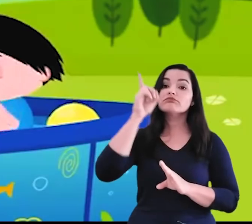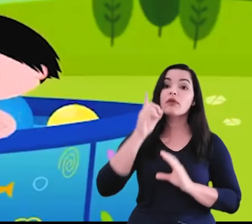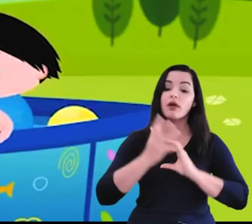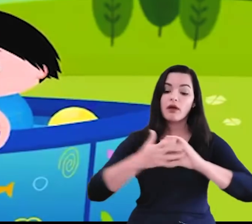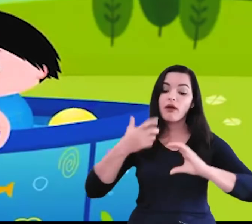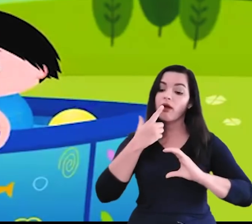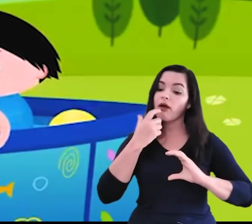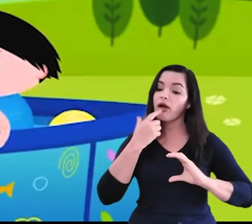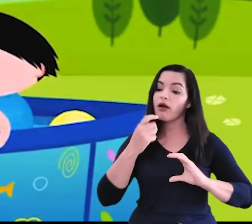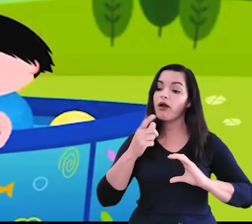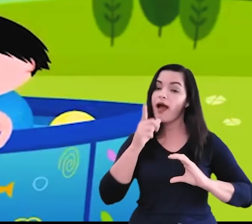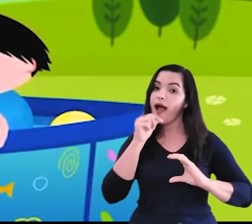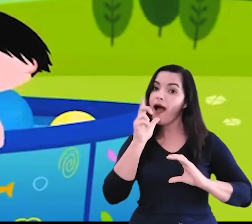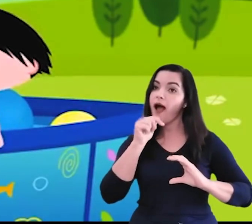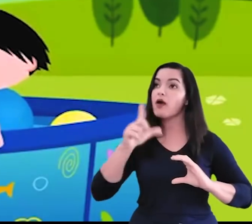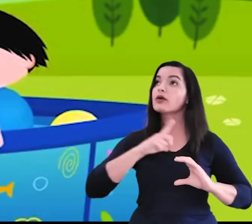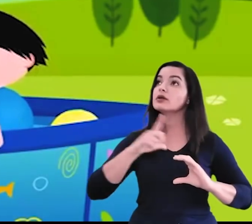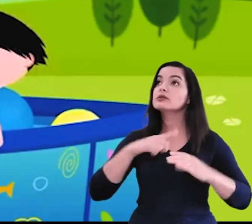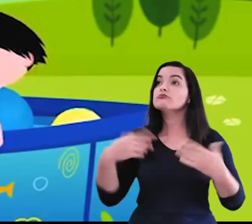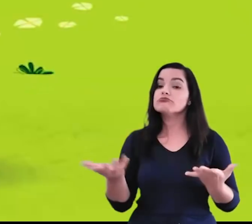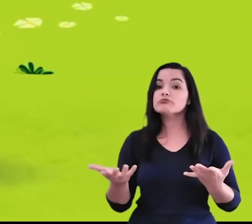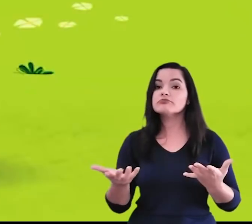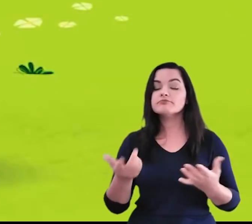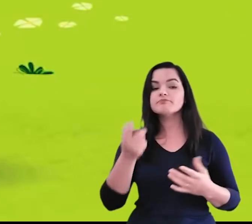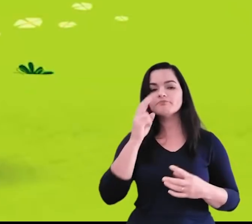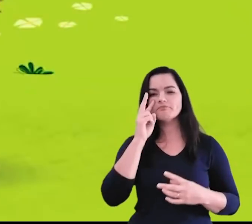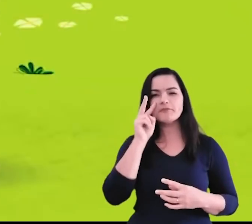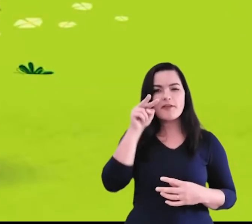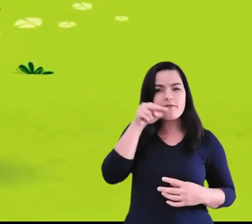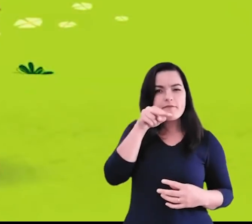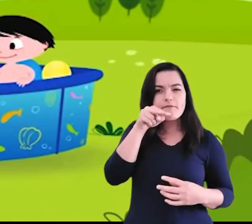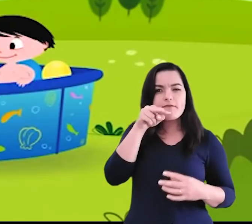Marte? Observando Marte bem de pertinho.